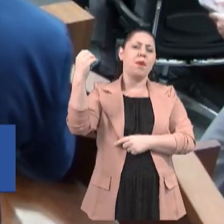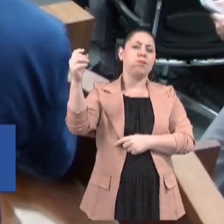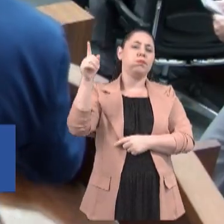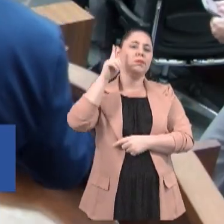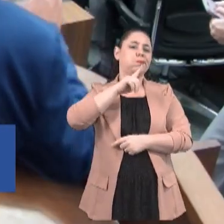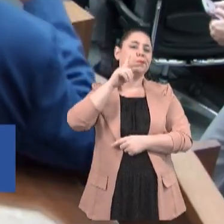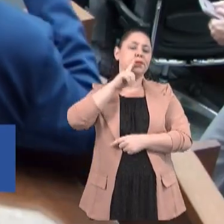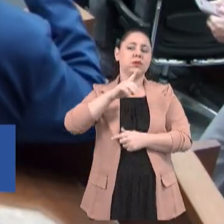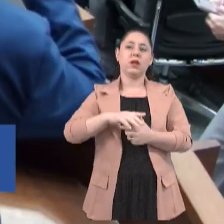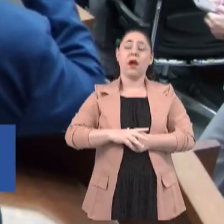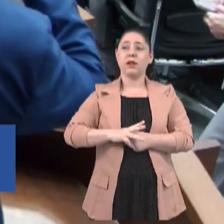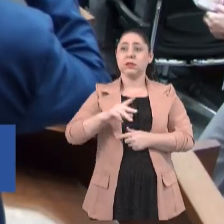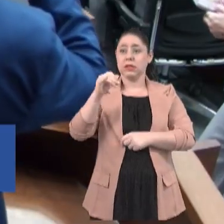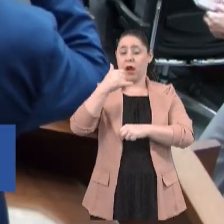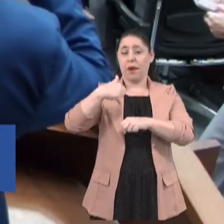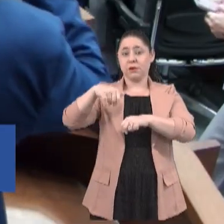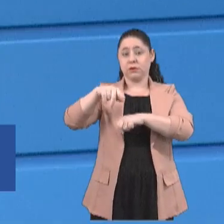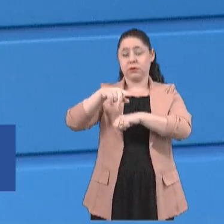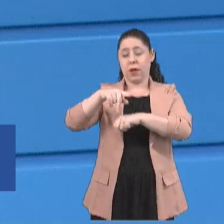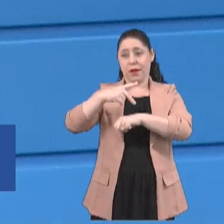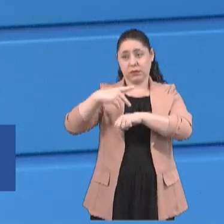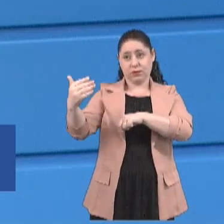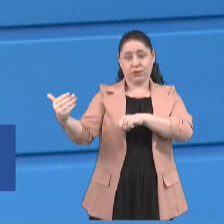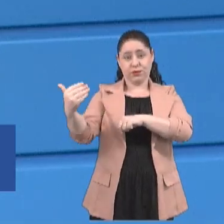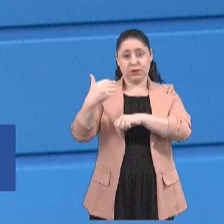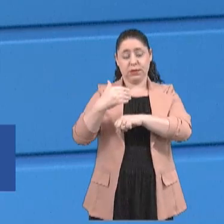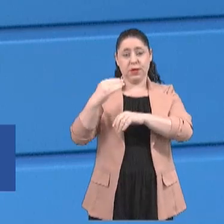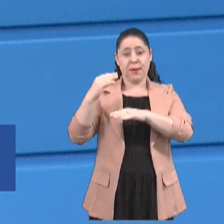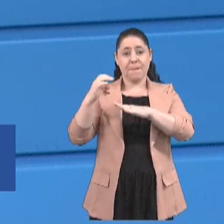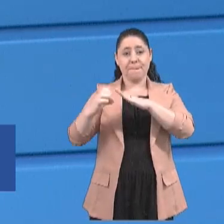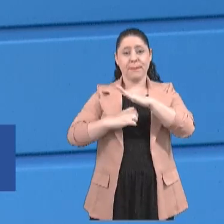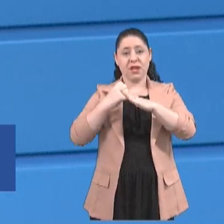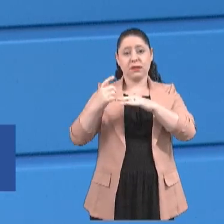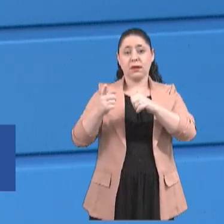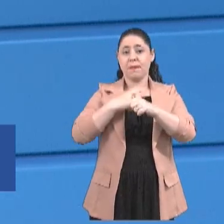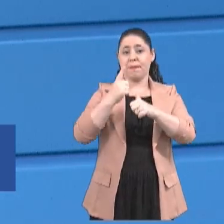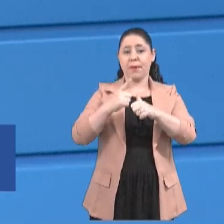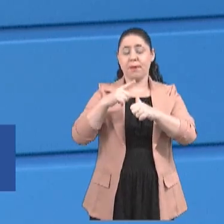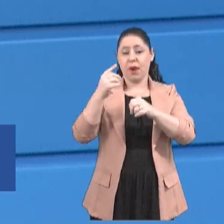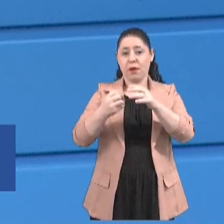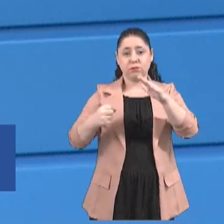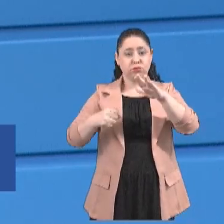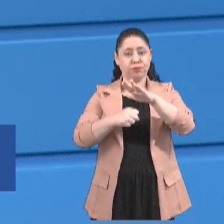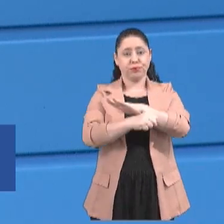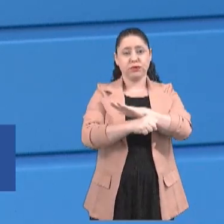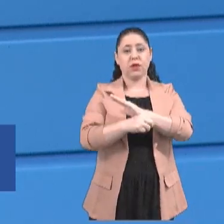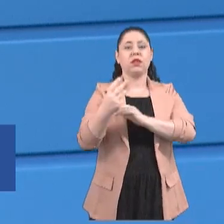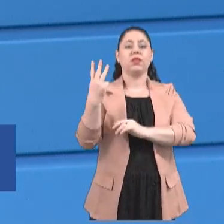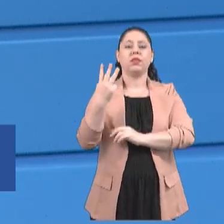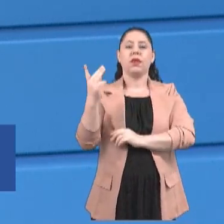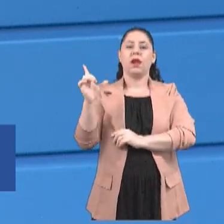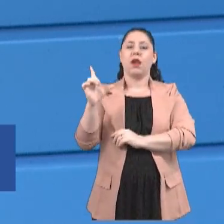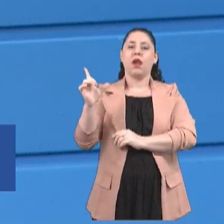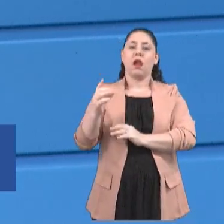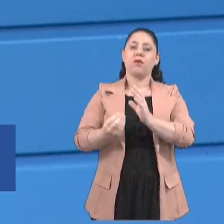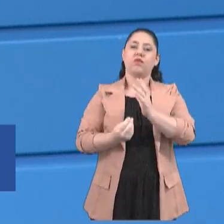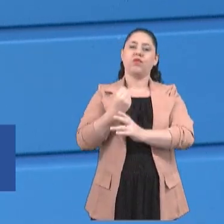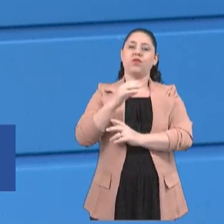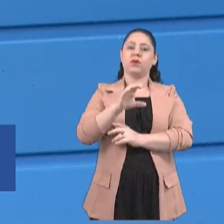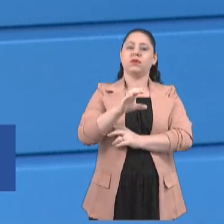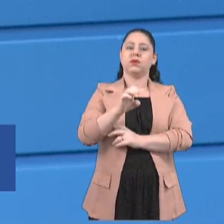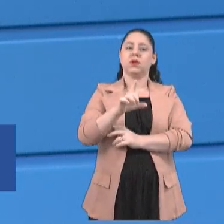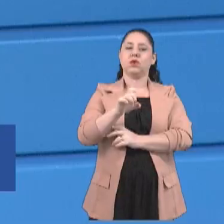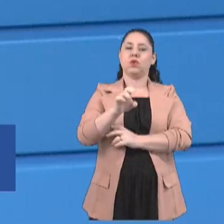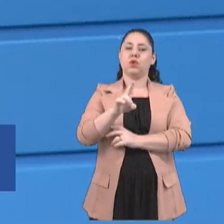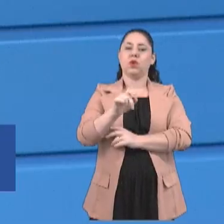veio a International Paper como a primeira indústria, ou a primeira empresa que se instalou lá em Três Lagoas na produção de celulose e